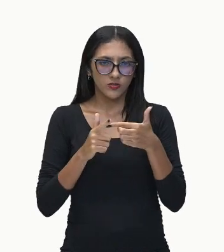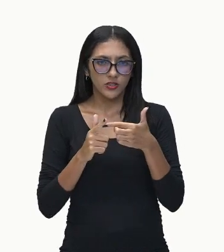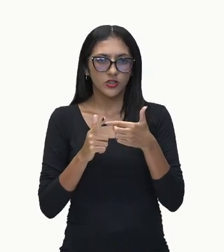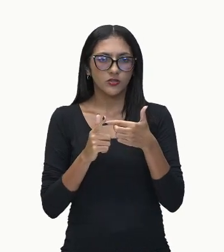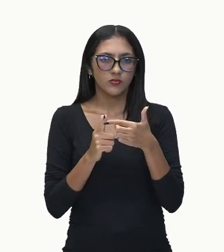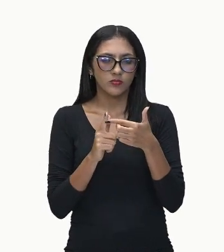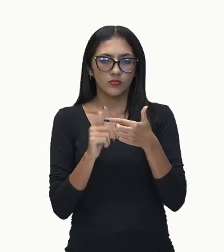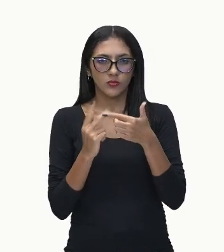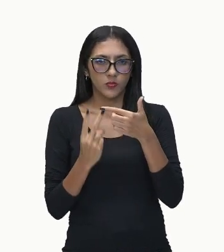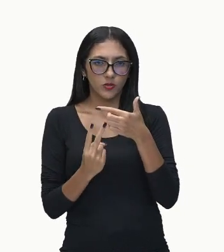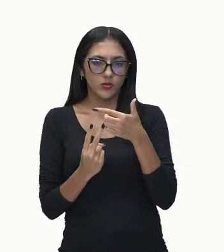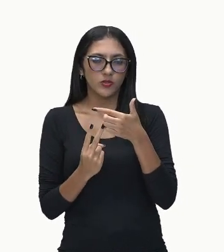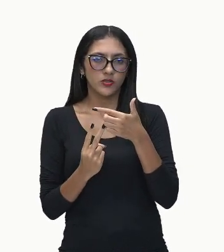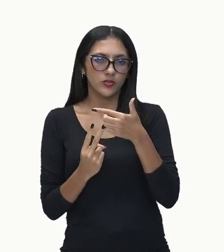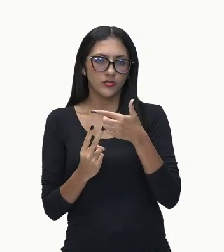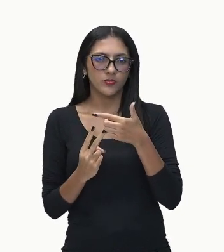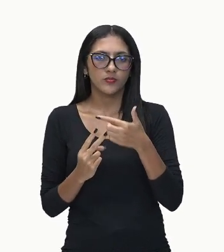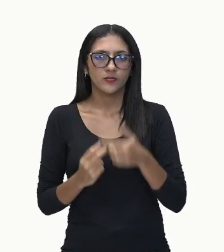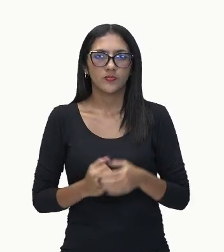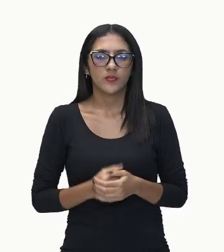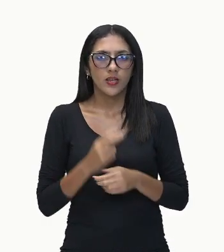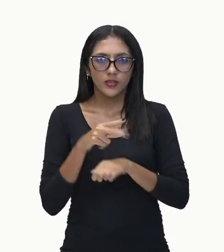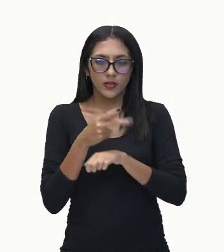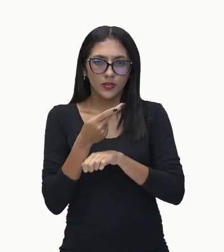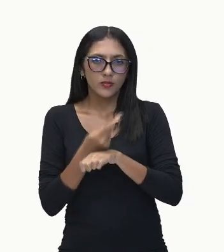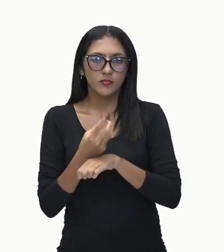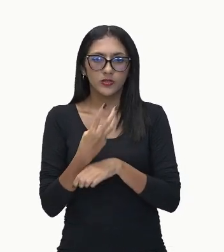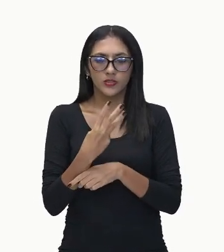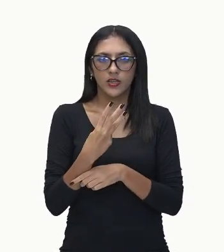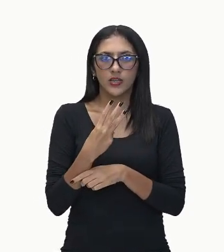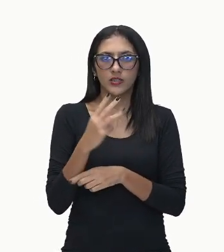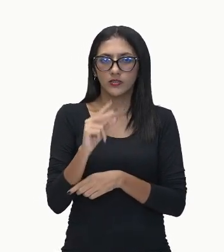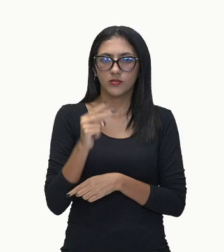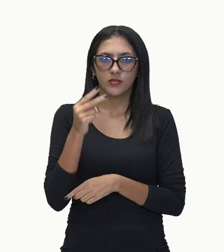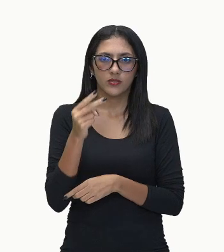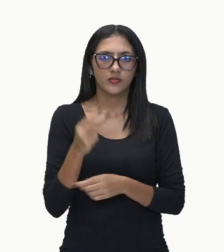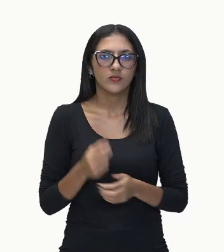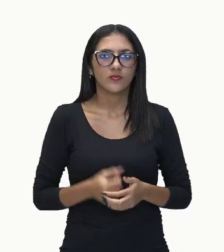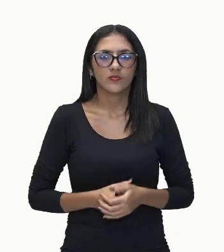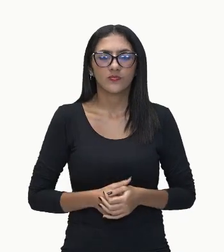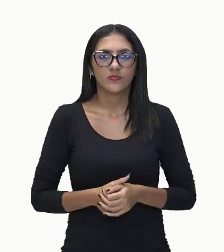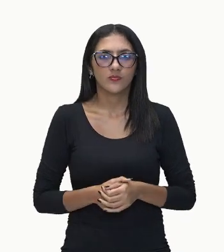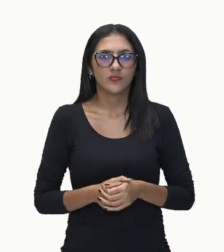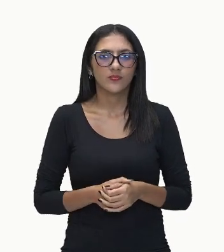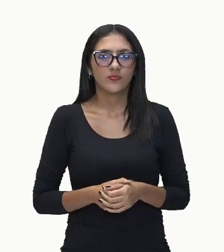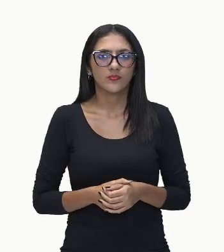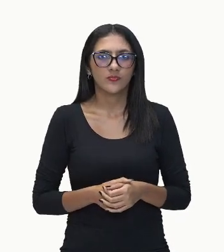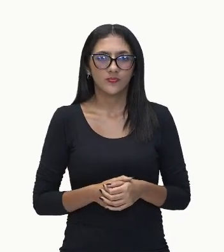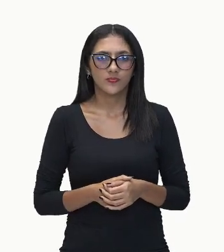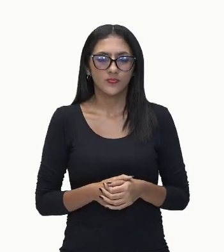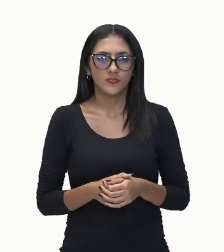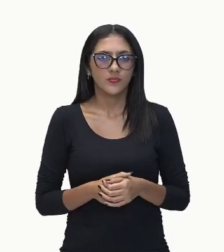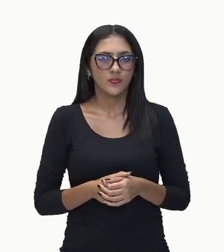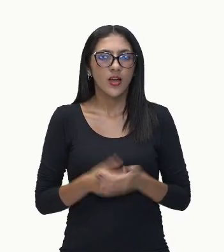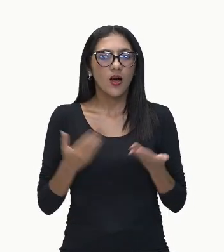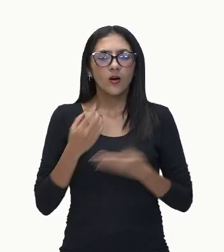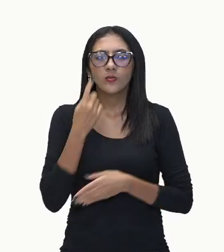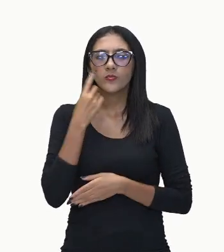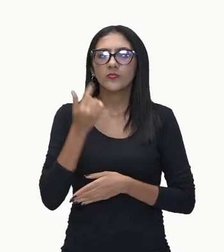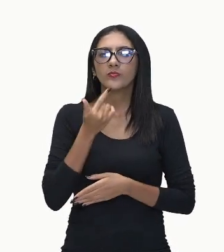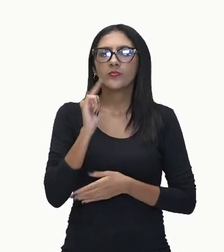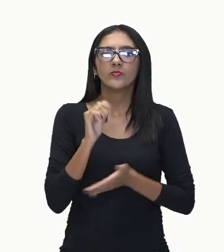linear beleza bom fala isso porque tem mais uma questãozinha aqui pra gente fazer ó Qual é o termo constante que